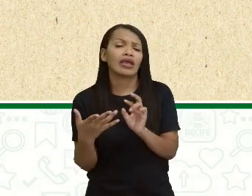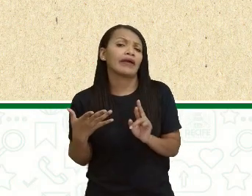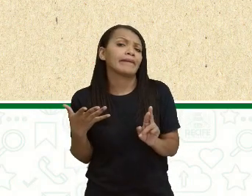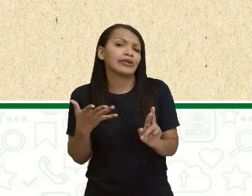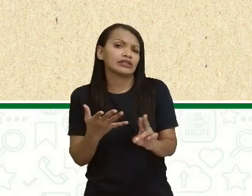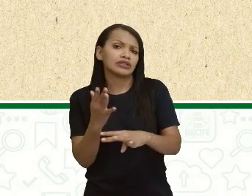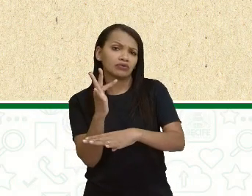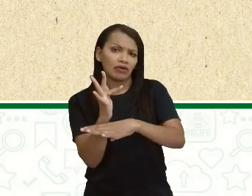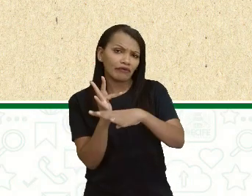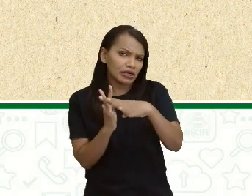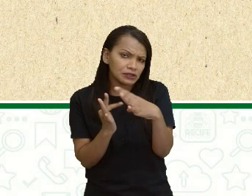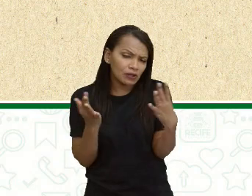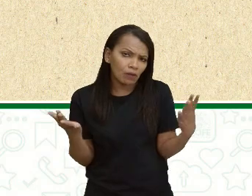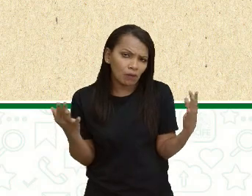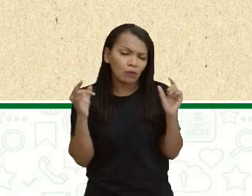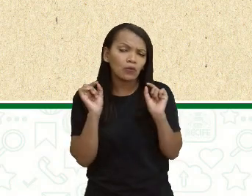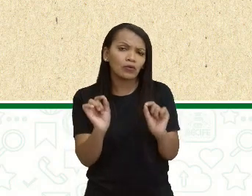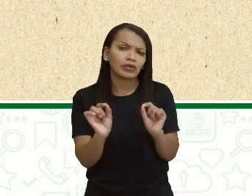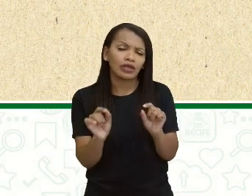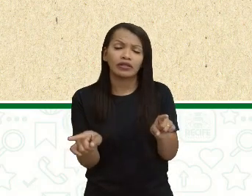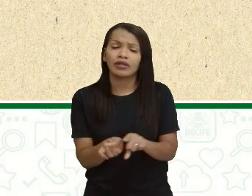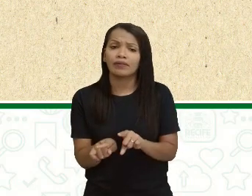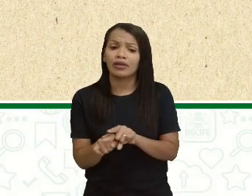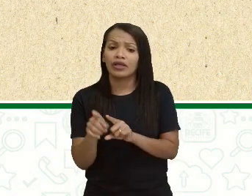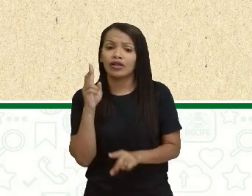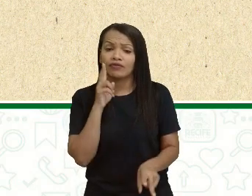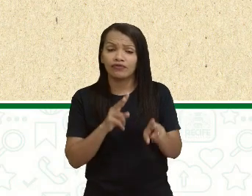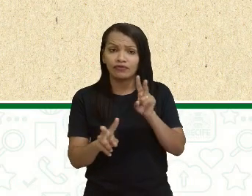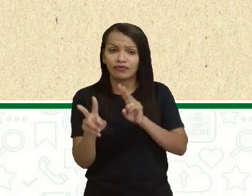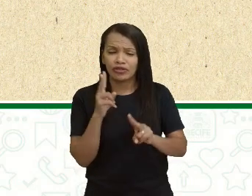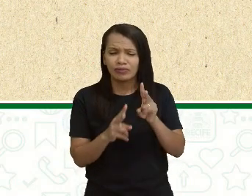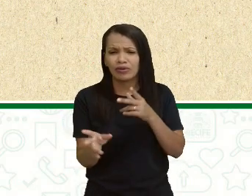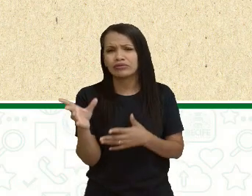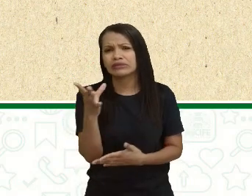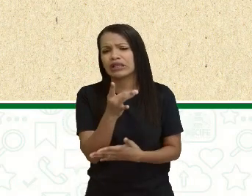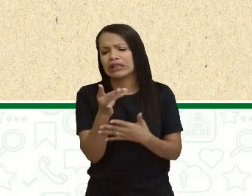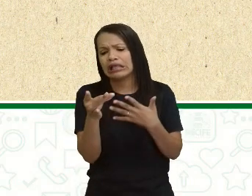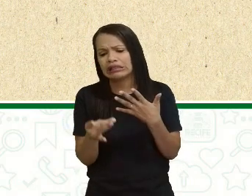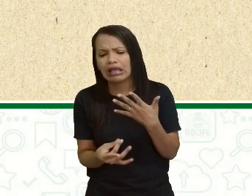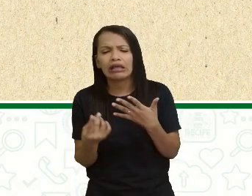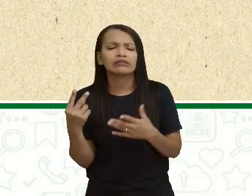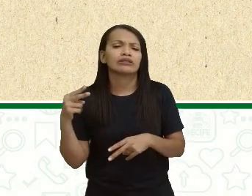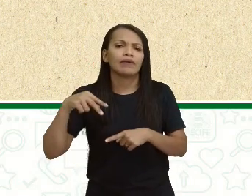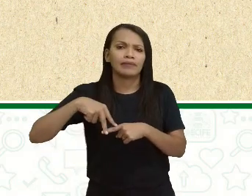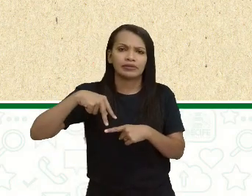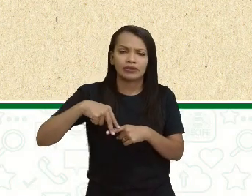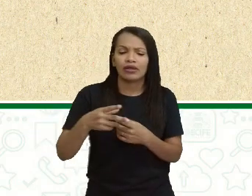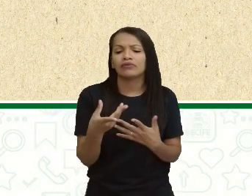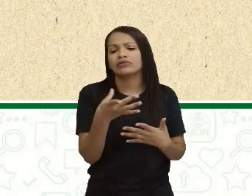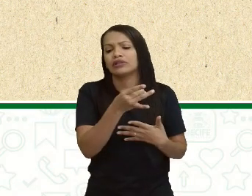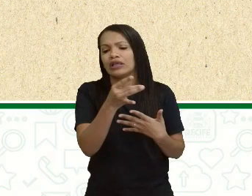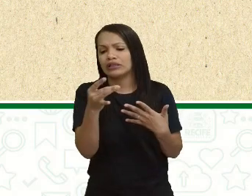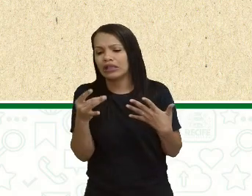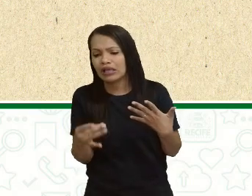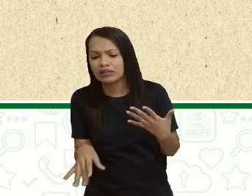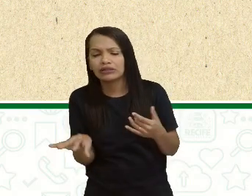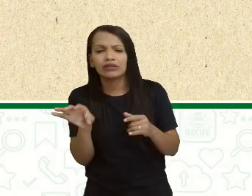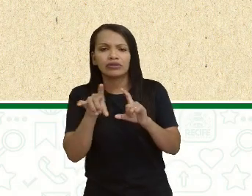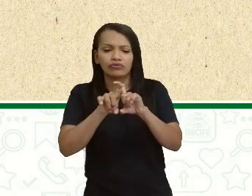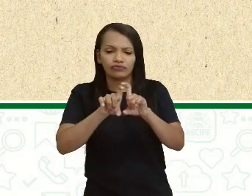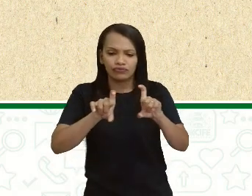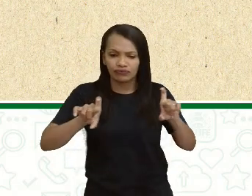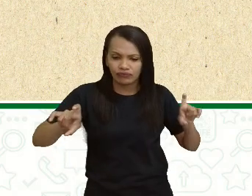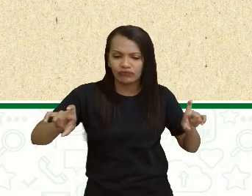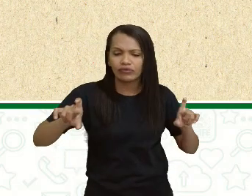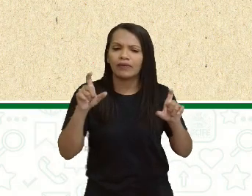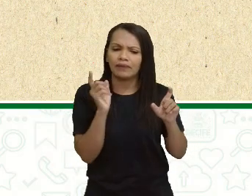representa uma fração, e vimos o detalhe ali da pizza, vimos o detalhe da régua, não é